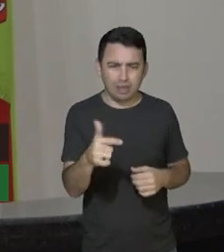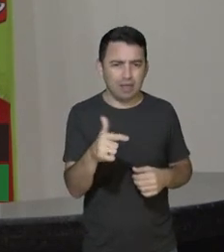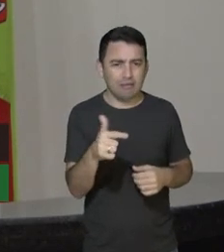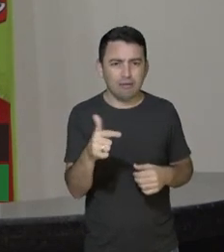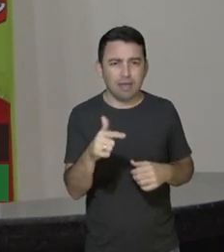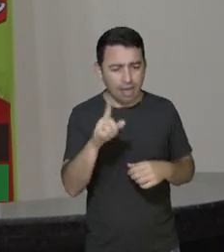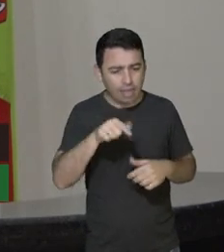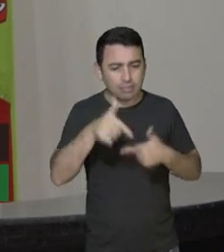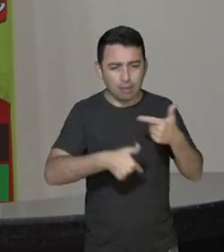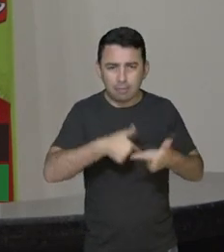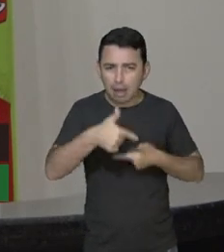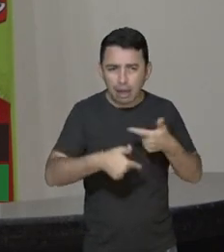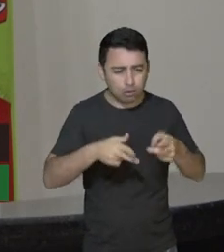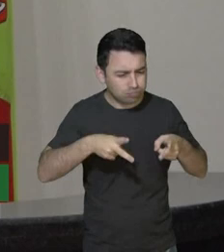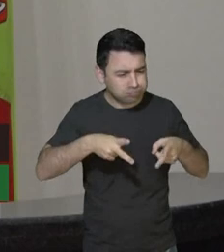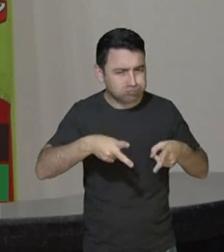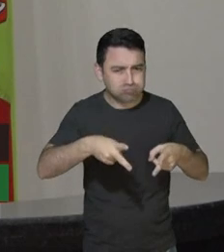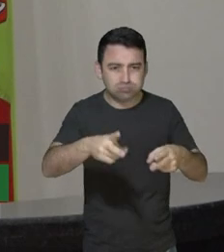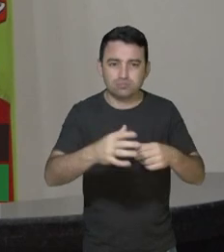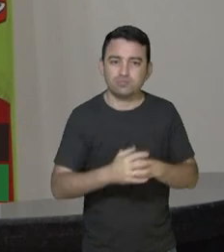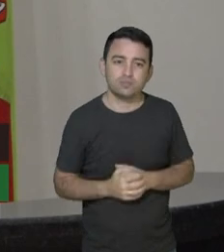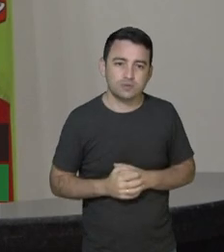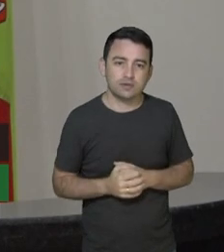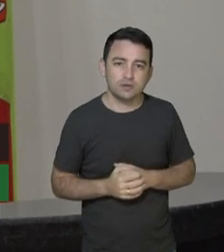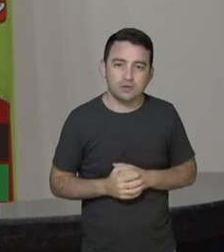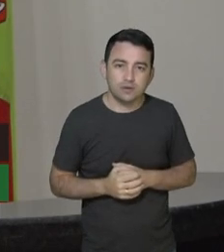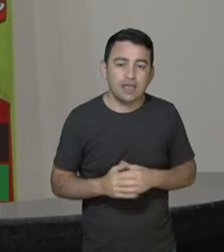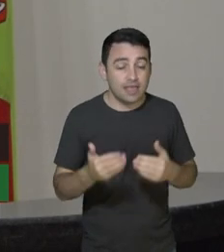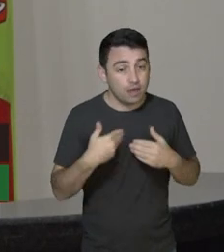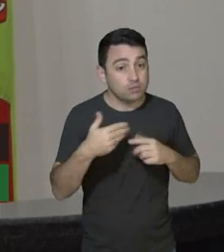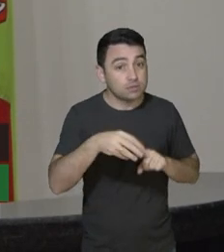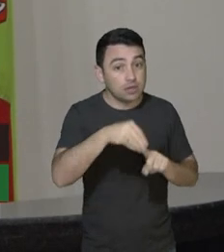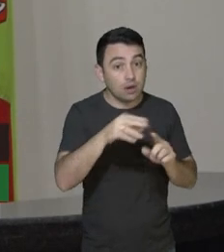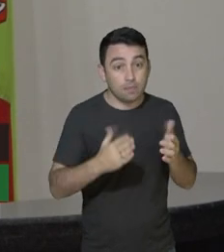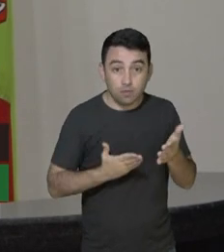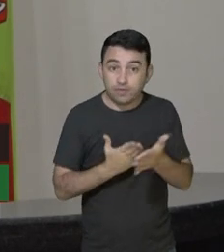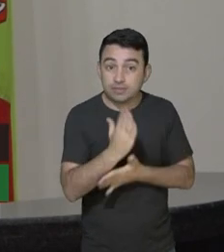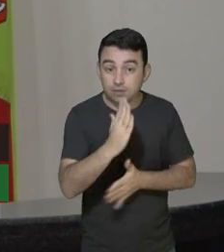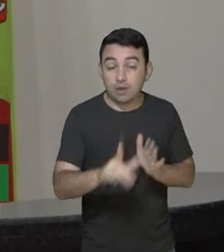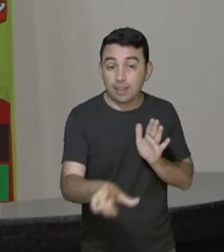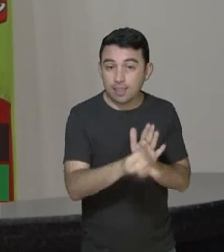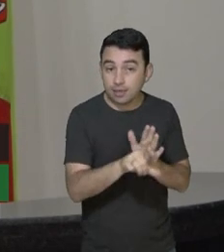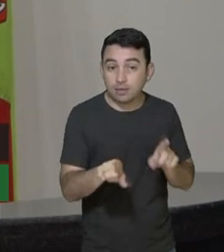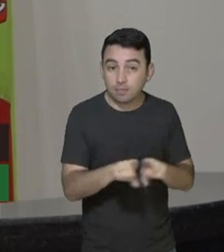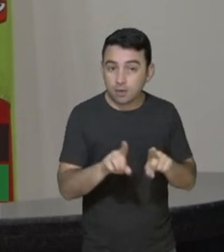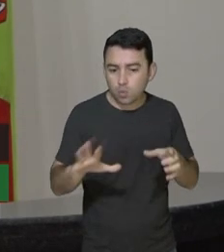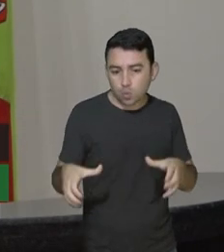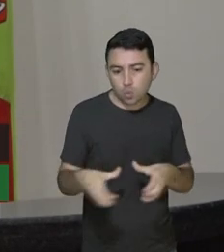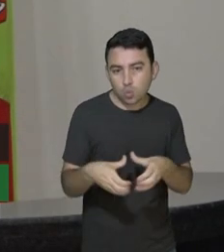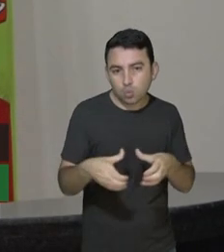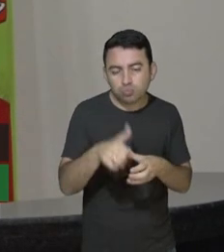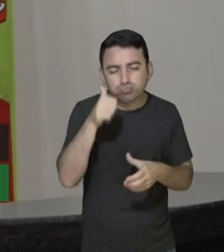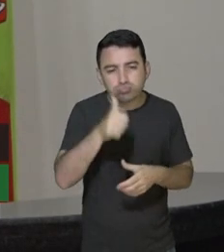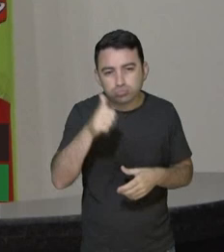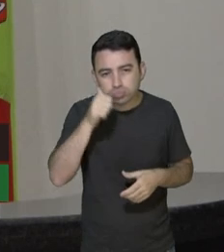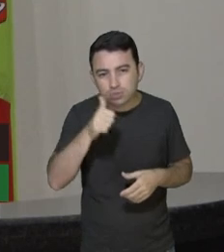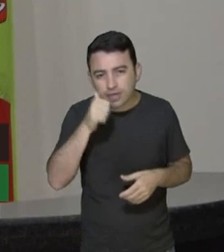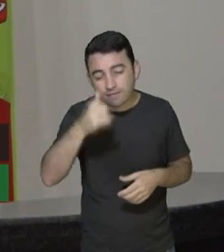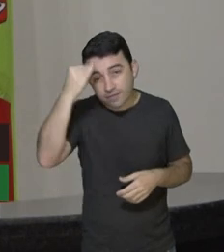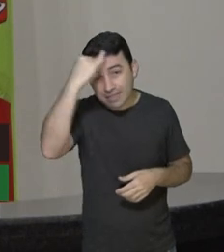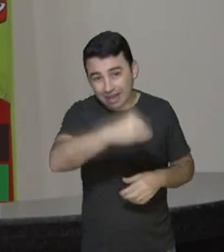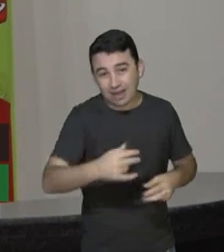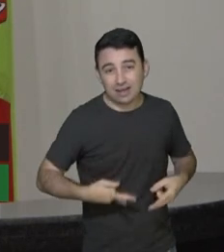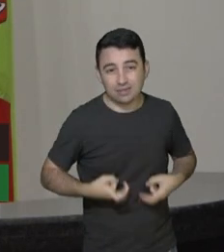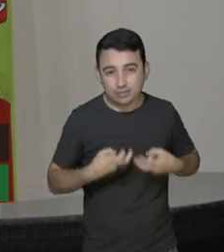é trabalho contínuo. Destaco ainda a aprovação da Lei das Redes Femininas de Combate ao Câncer, que inclui